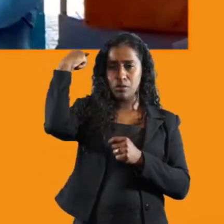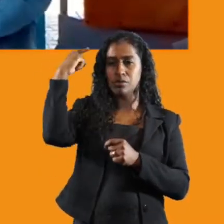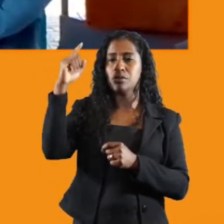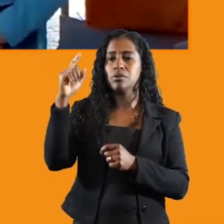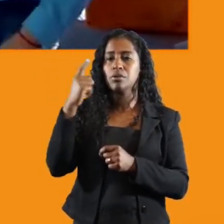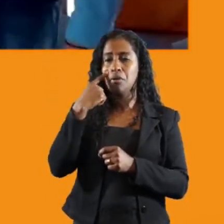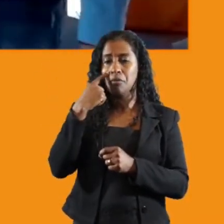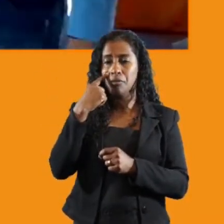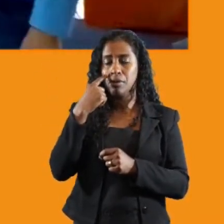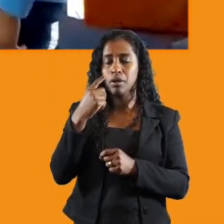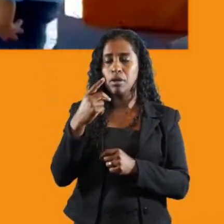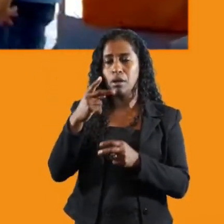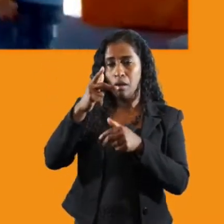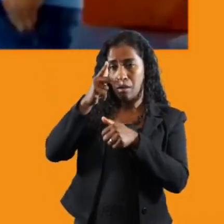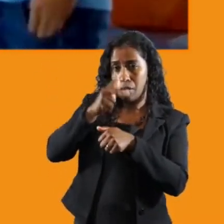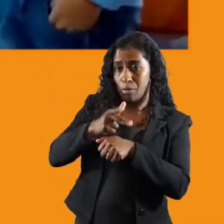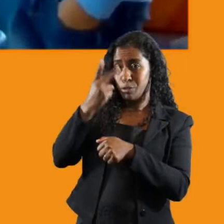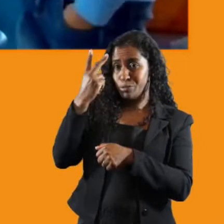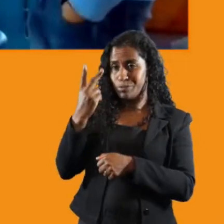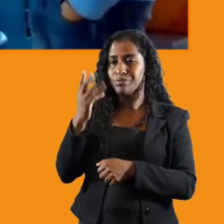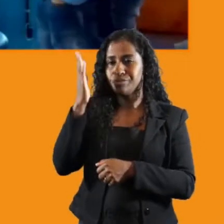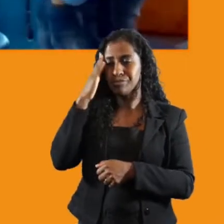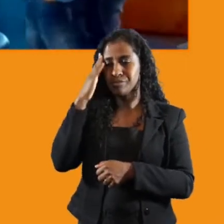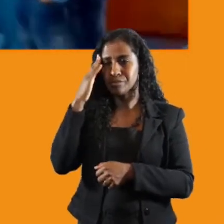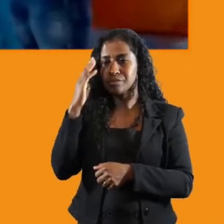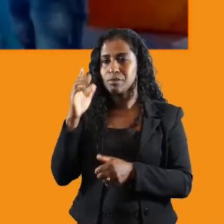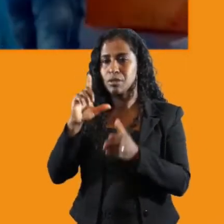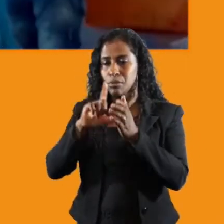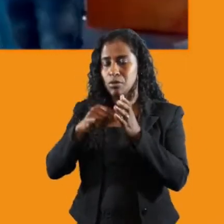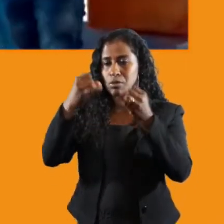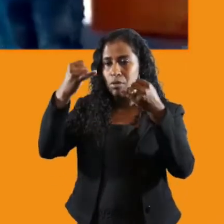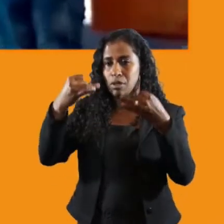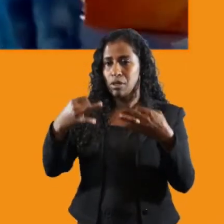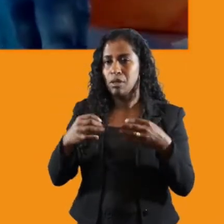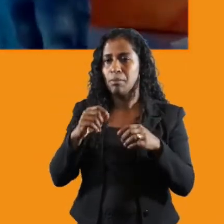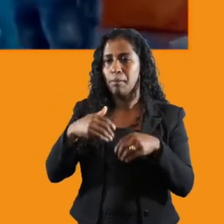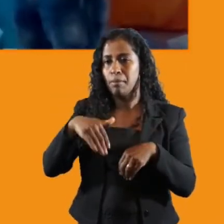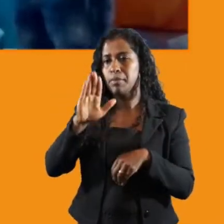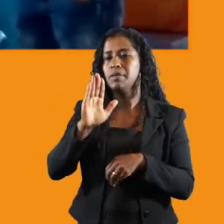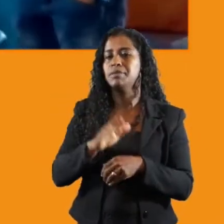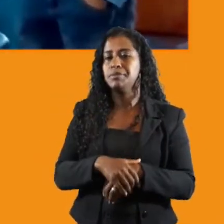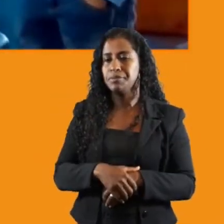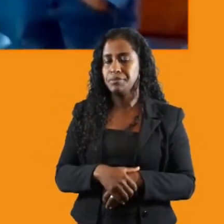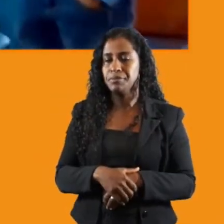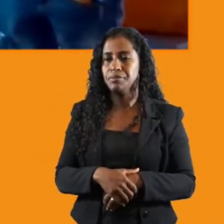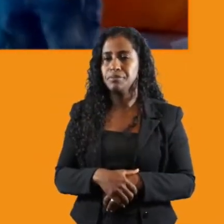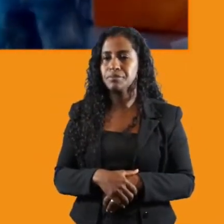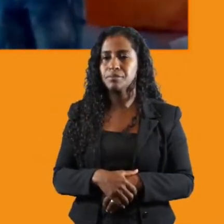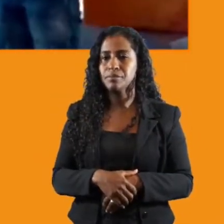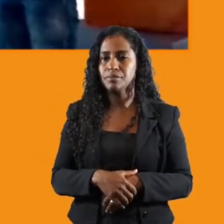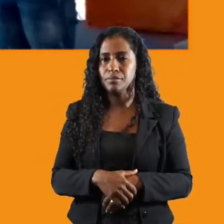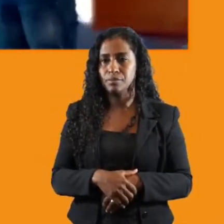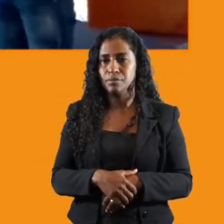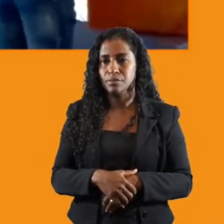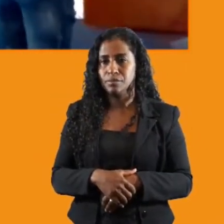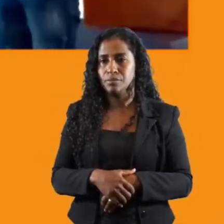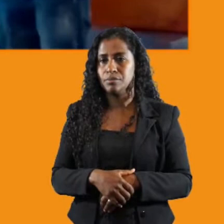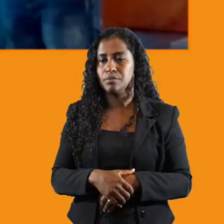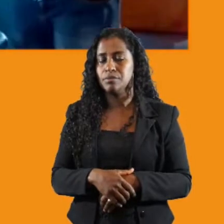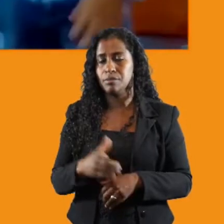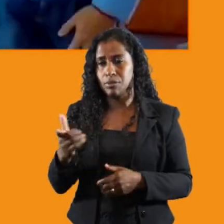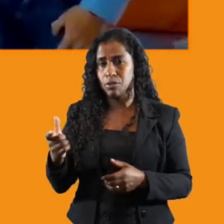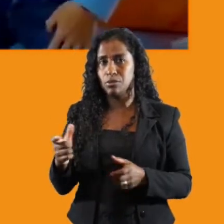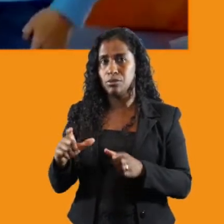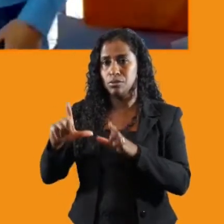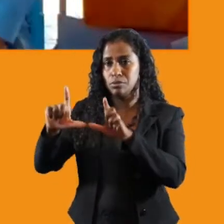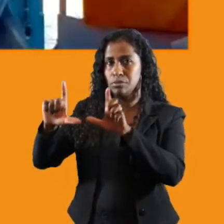mesmo. É, exatamente, é isso mesmo. exatamente. A gente vai explicar mais uns componentes ainda, Potter. Lá, eu só queria voltar falando dos painéis ali, né? A